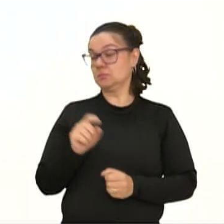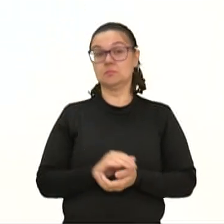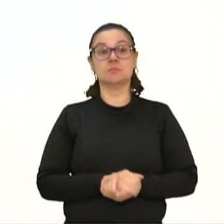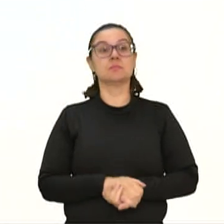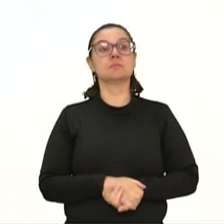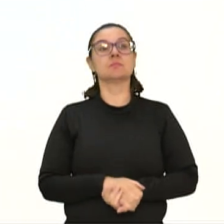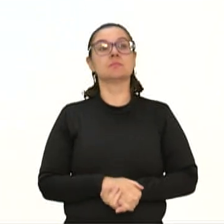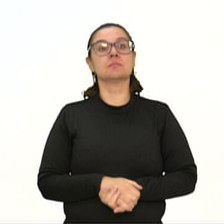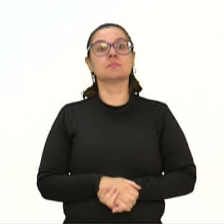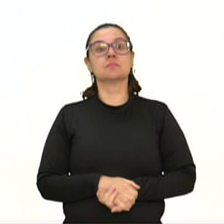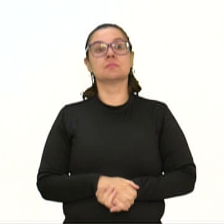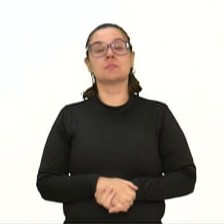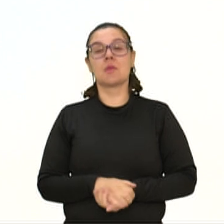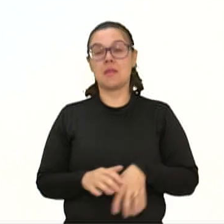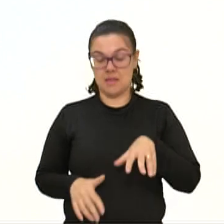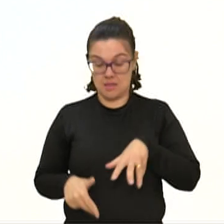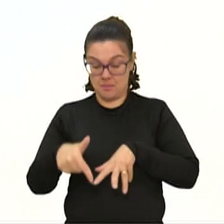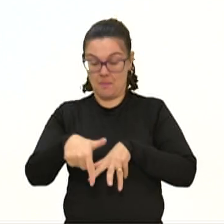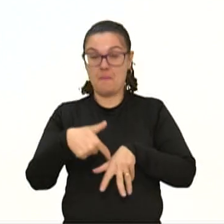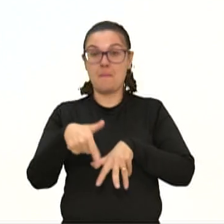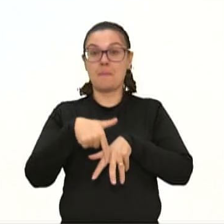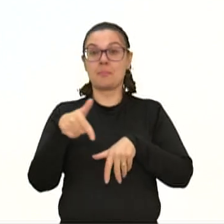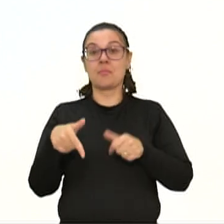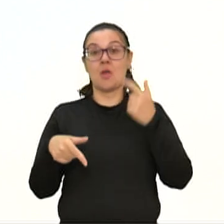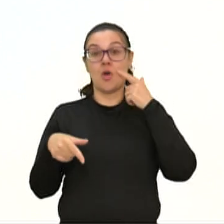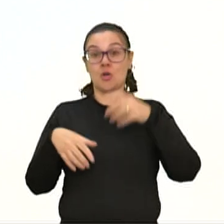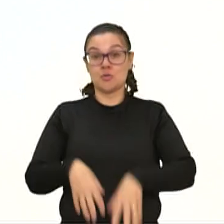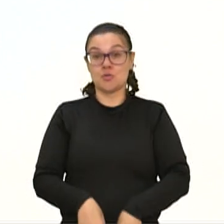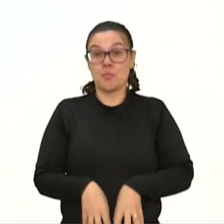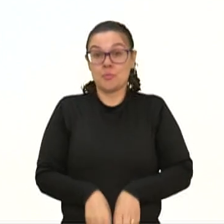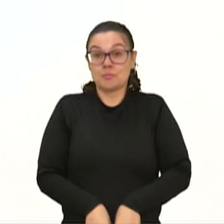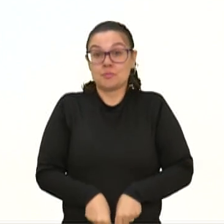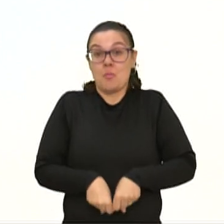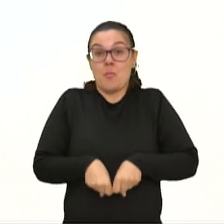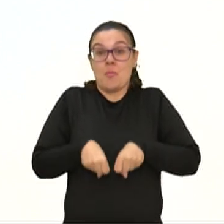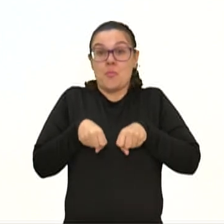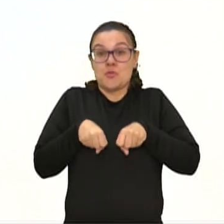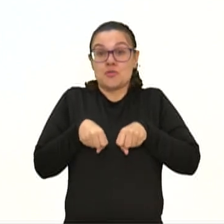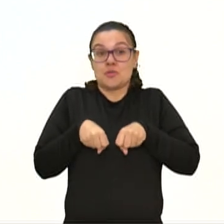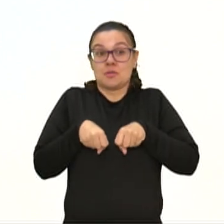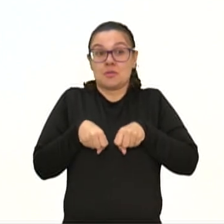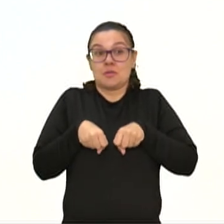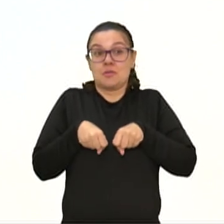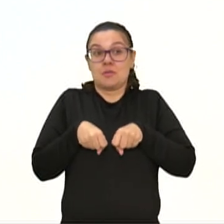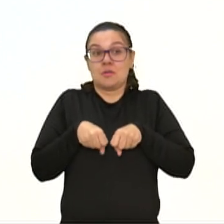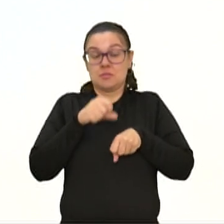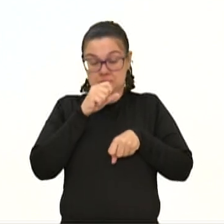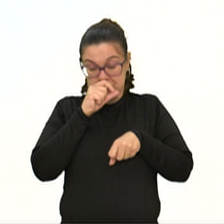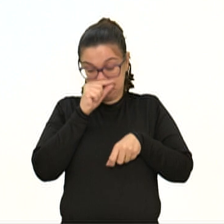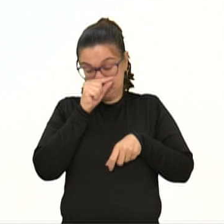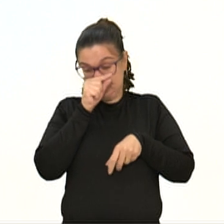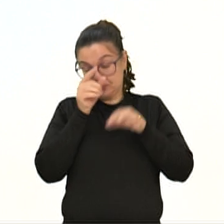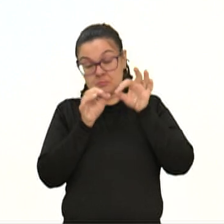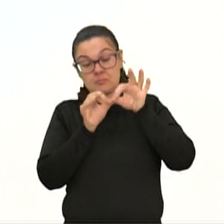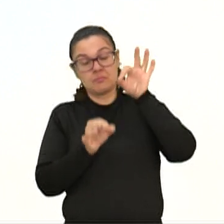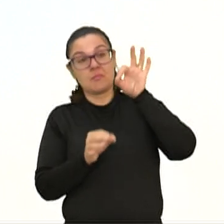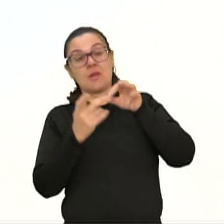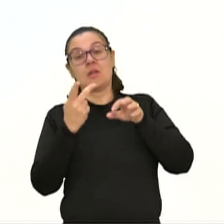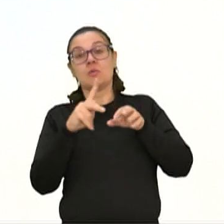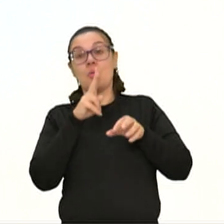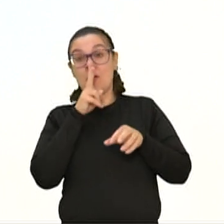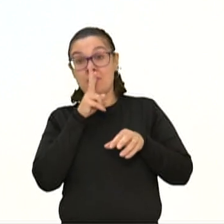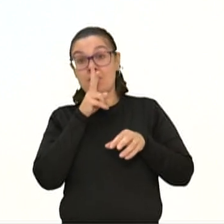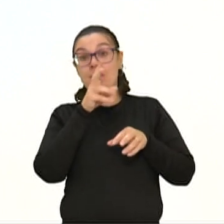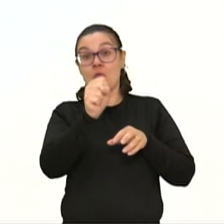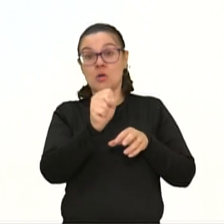desse aparelho, ó. Então, esse aqui está no chão e você puxa e ele consegue medir a força